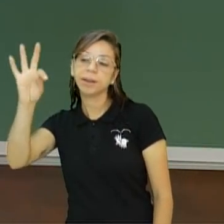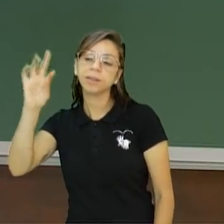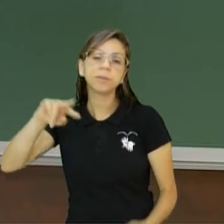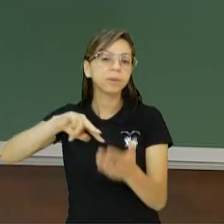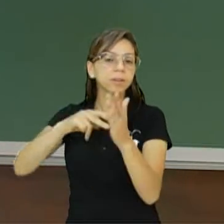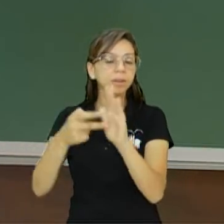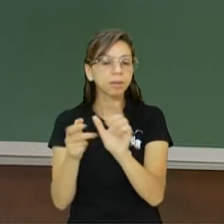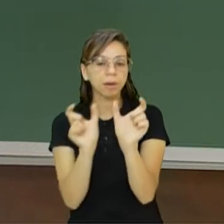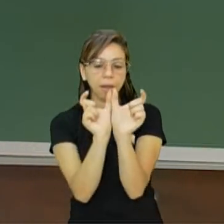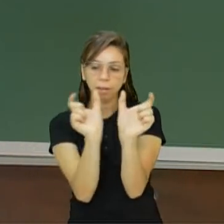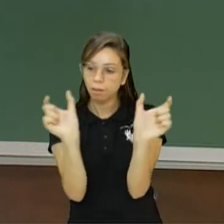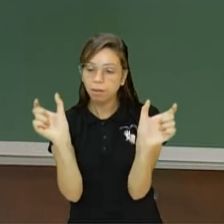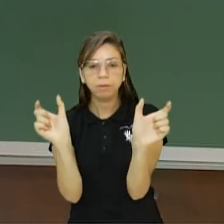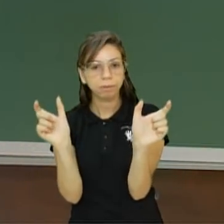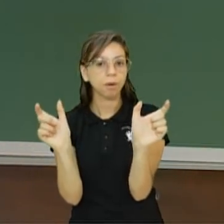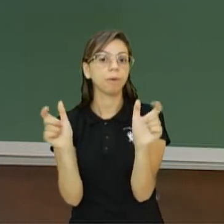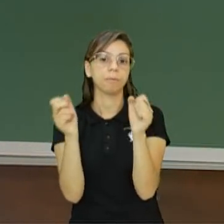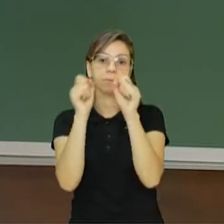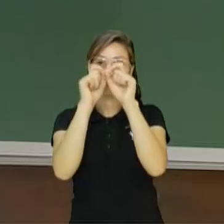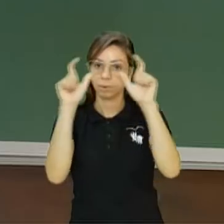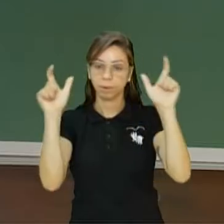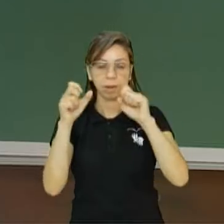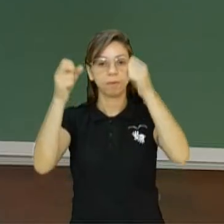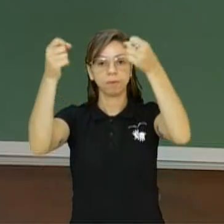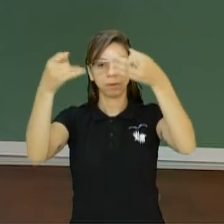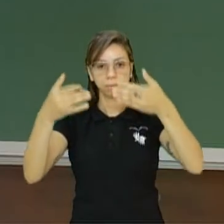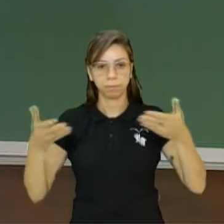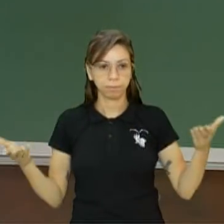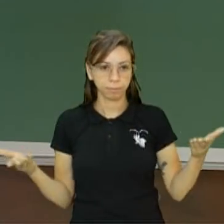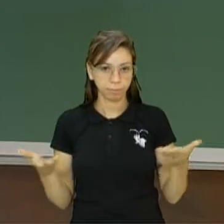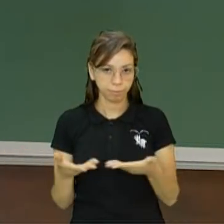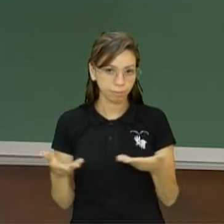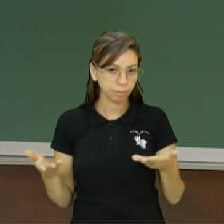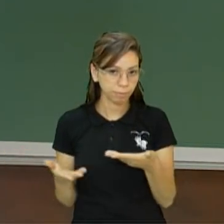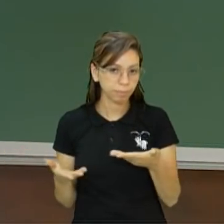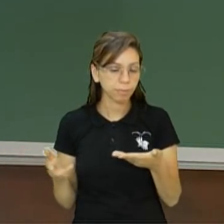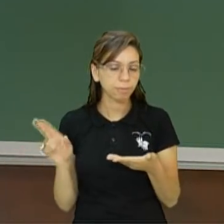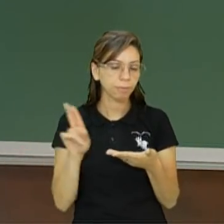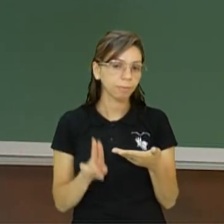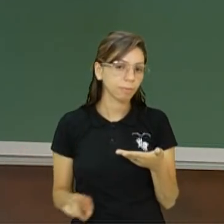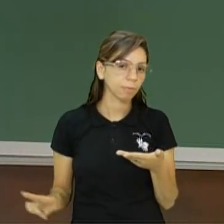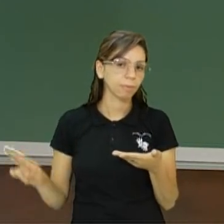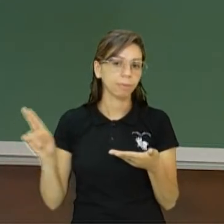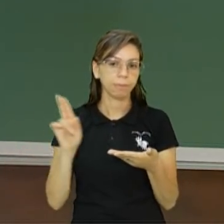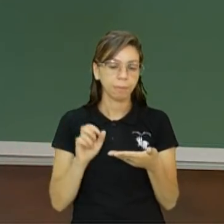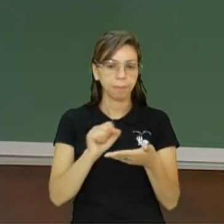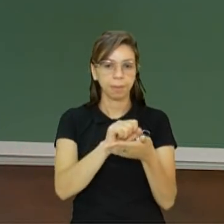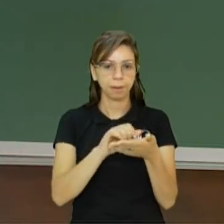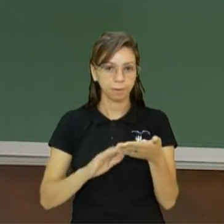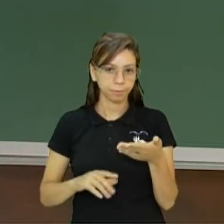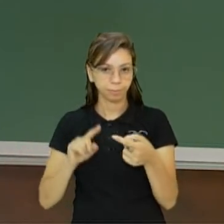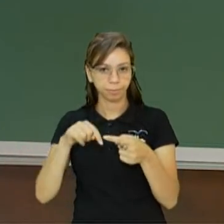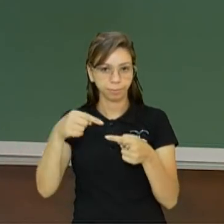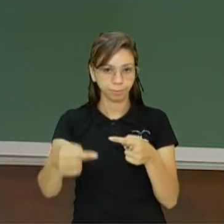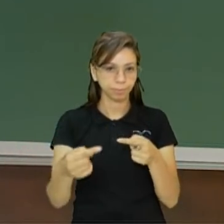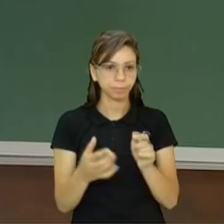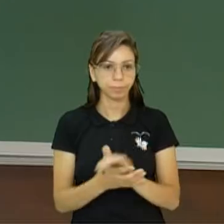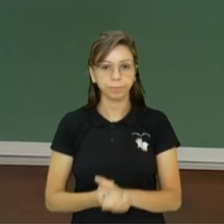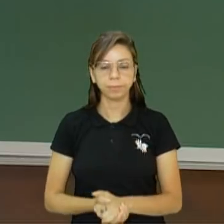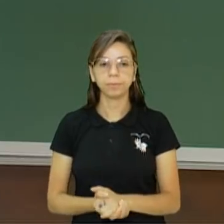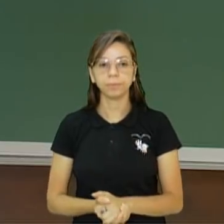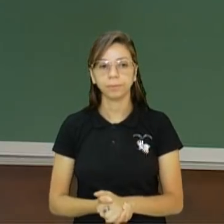poliedro? Presta bem atenção que eu vou explicar agora para vocês, que nós vamos utilizar nos exercícios depois, tá